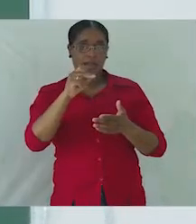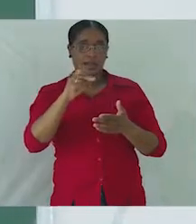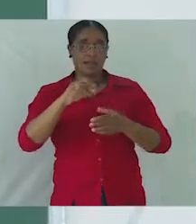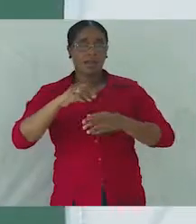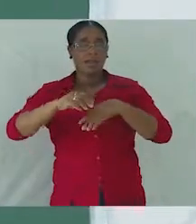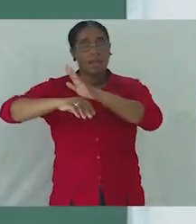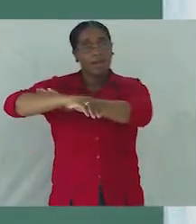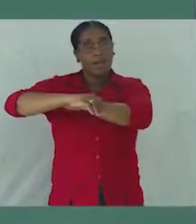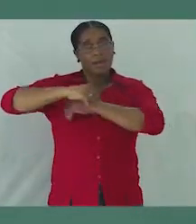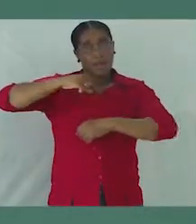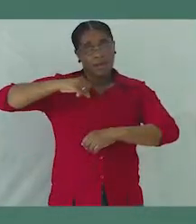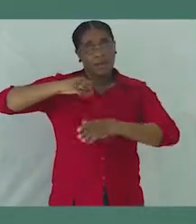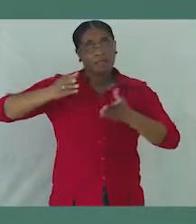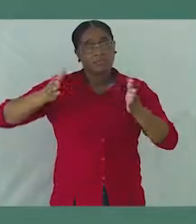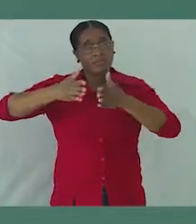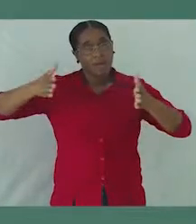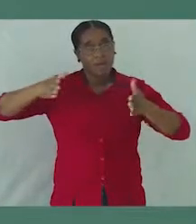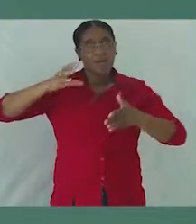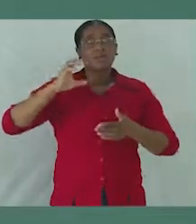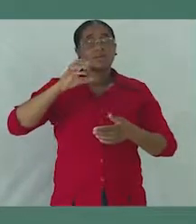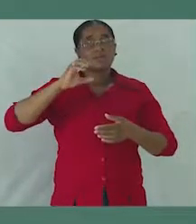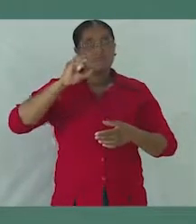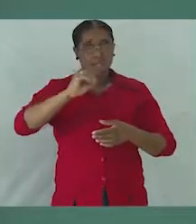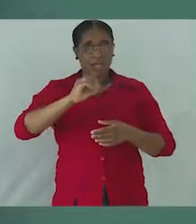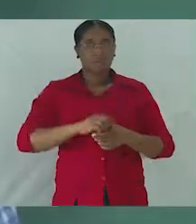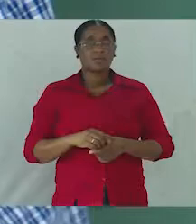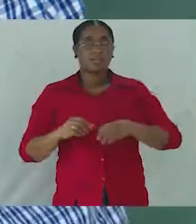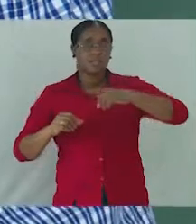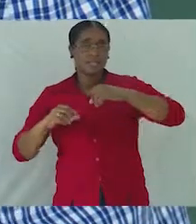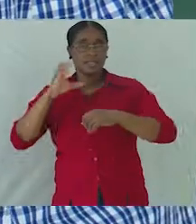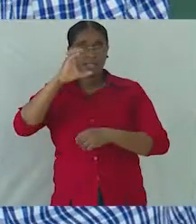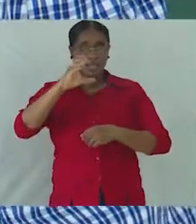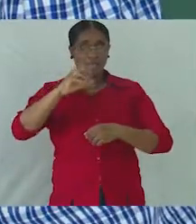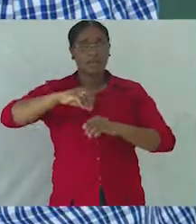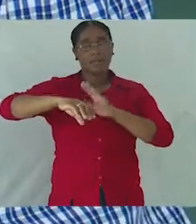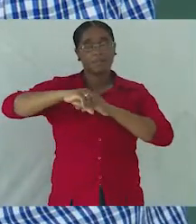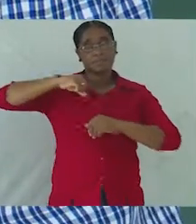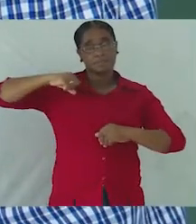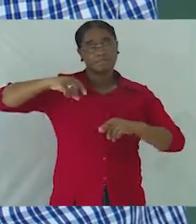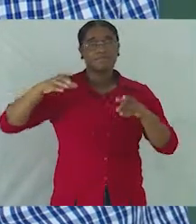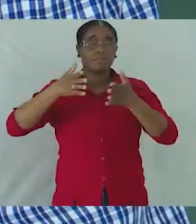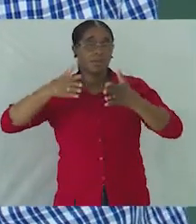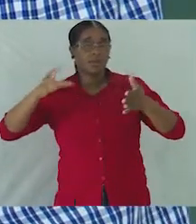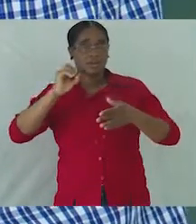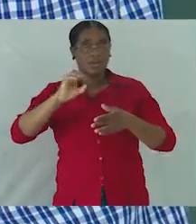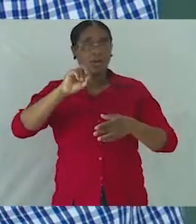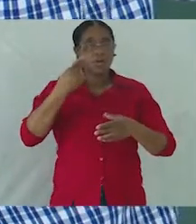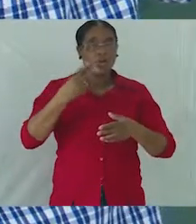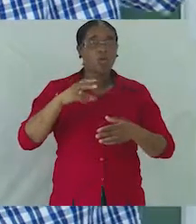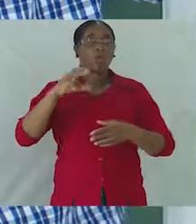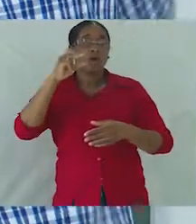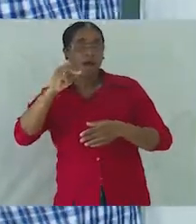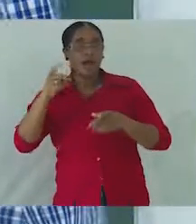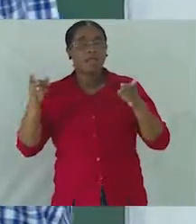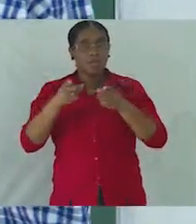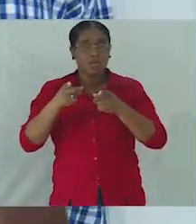0 e C maior que 0, ou A menor que 0 e C menor